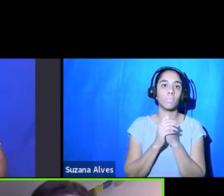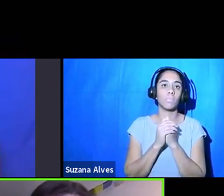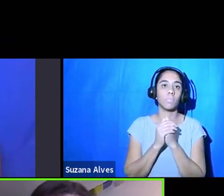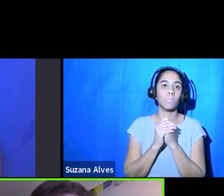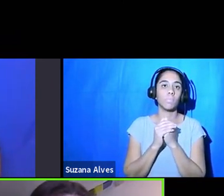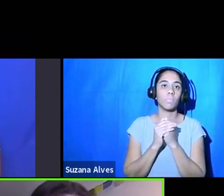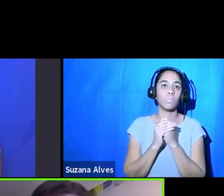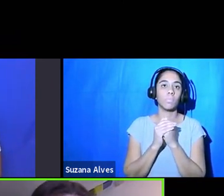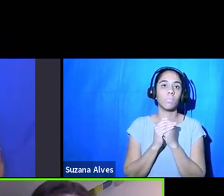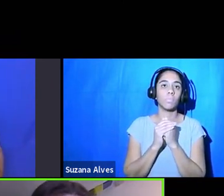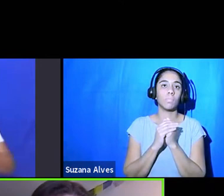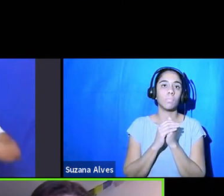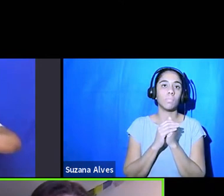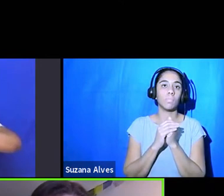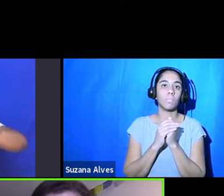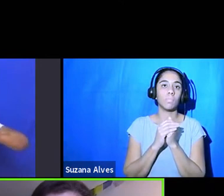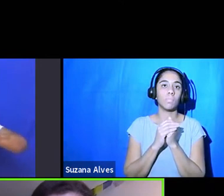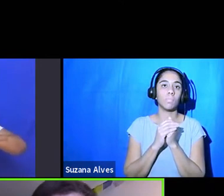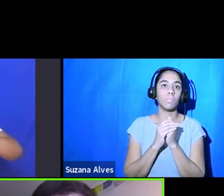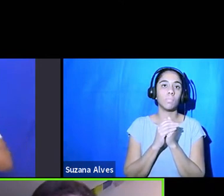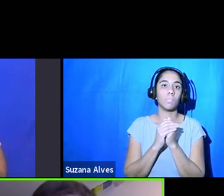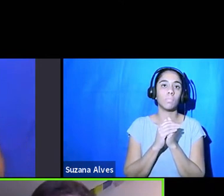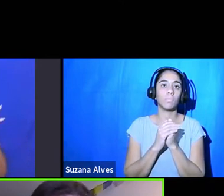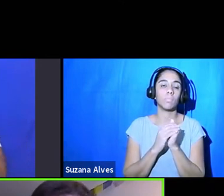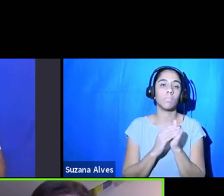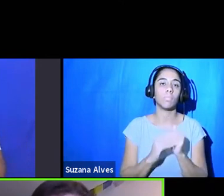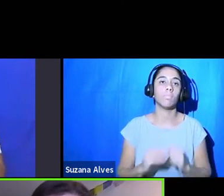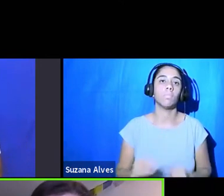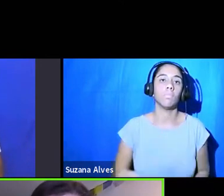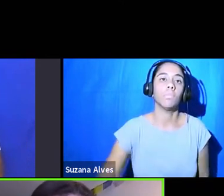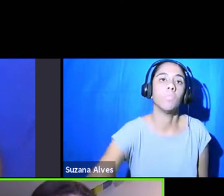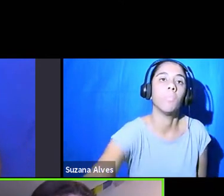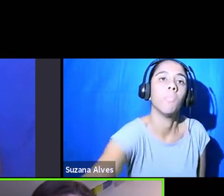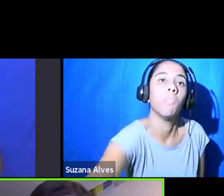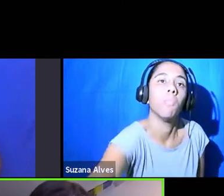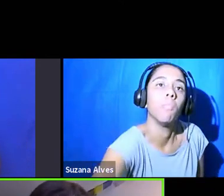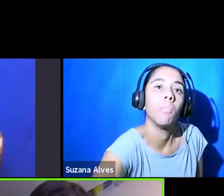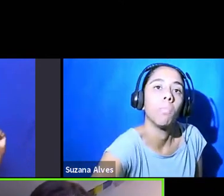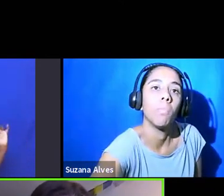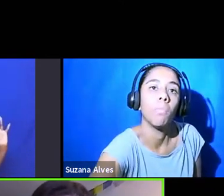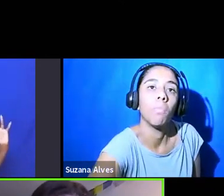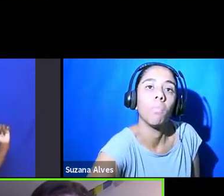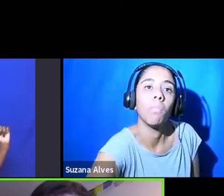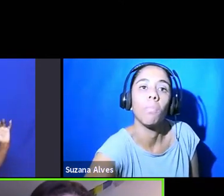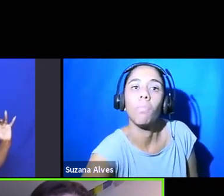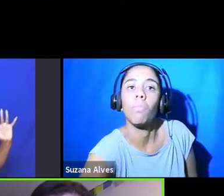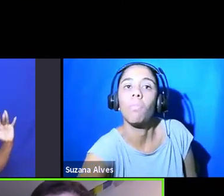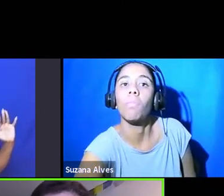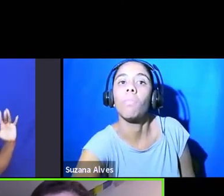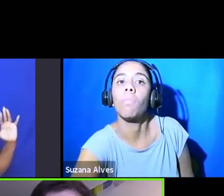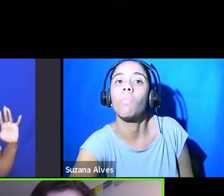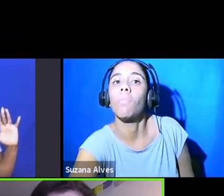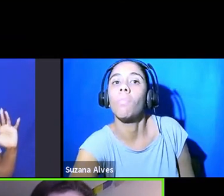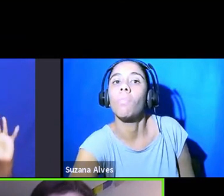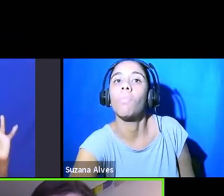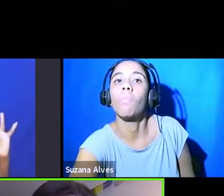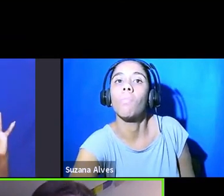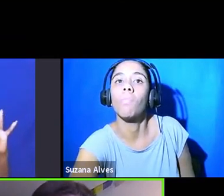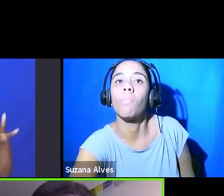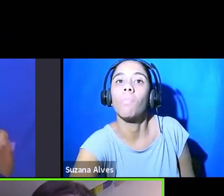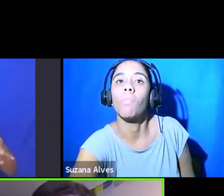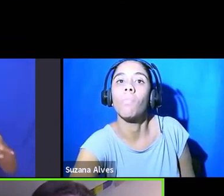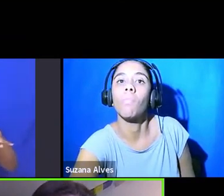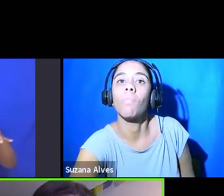verdade incluir para hacernos cargo de coisas que faladas en uma tertúlia suena de sentido